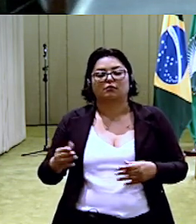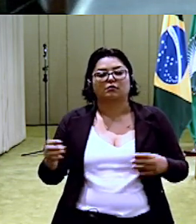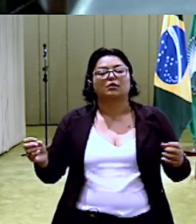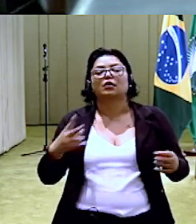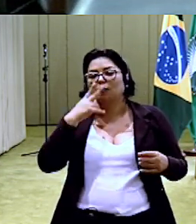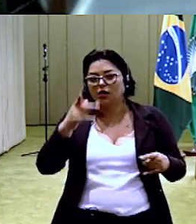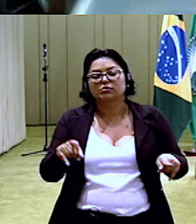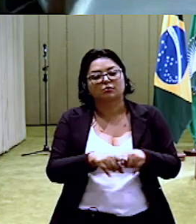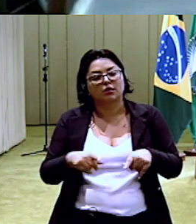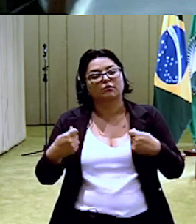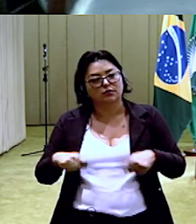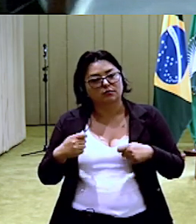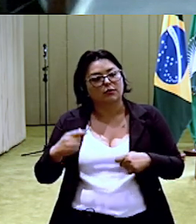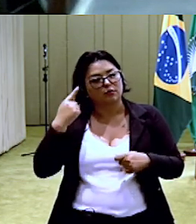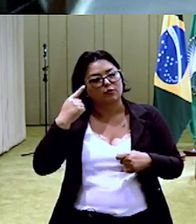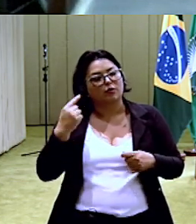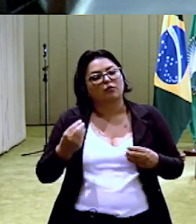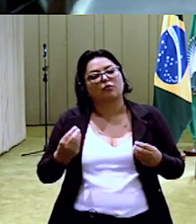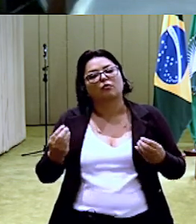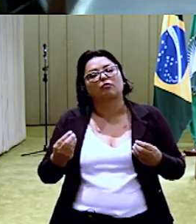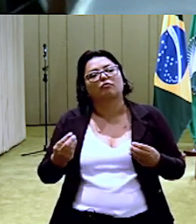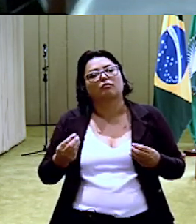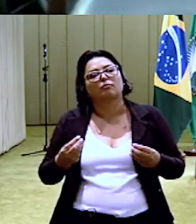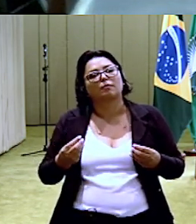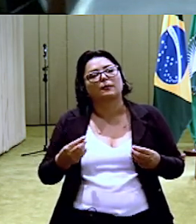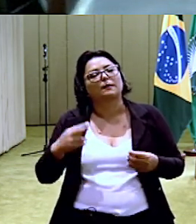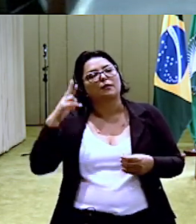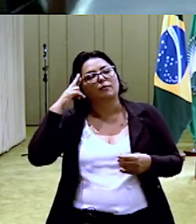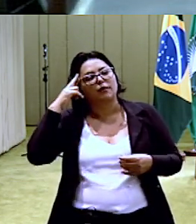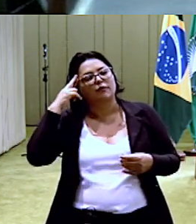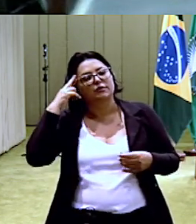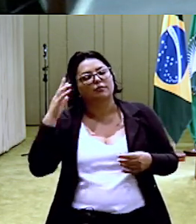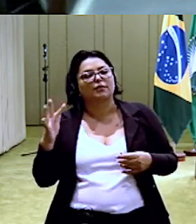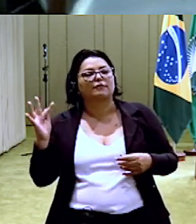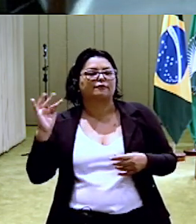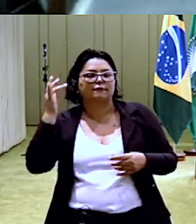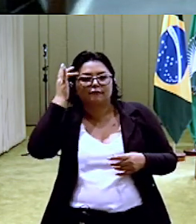acho também que a gente deve pensar um quadro de reflexão para